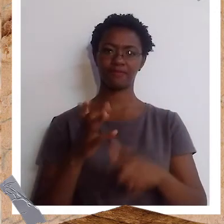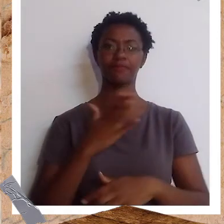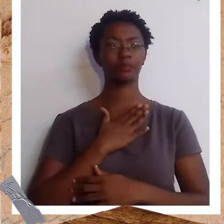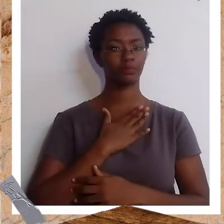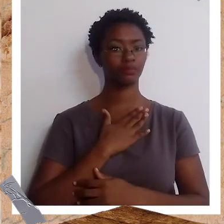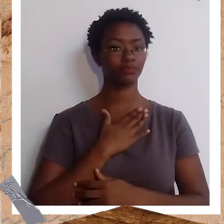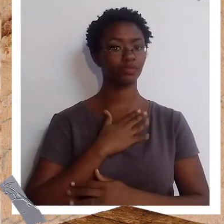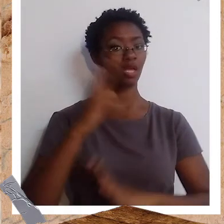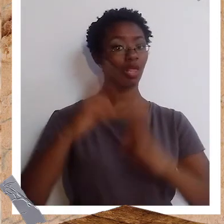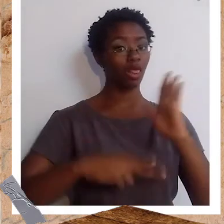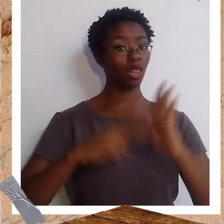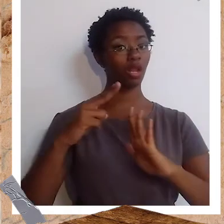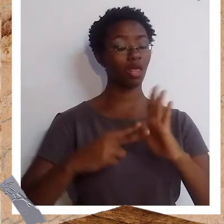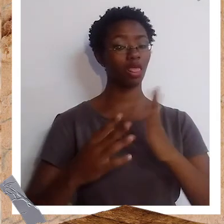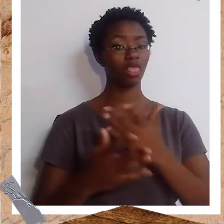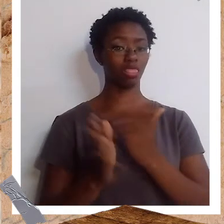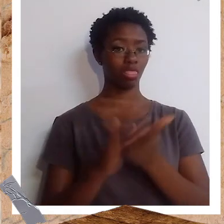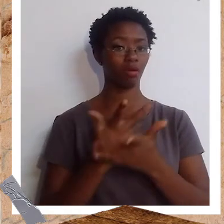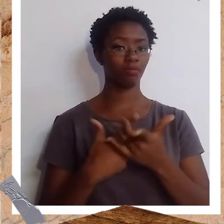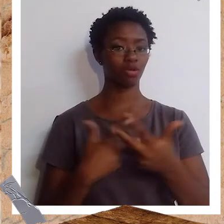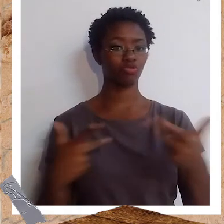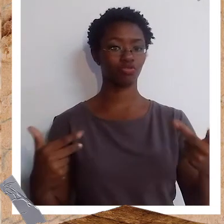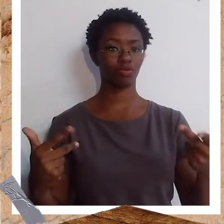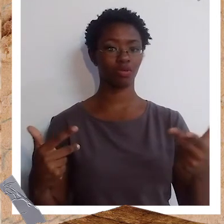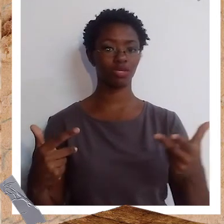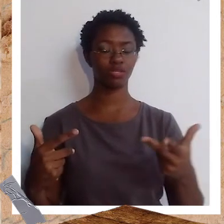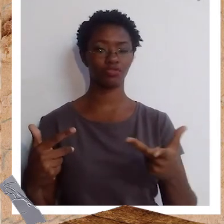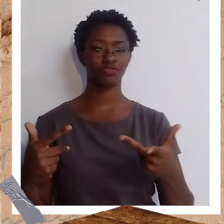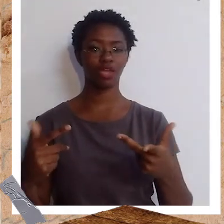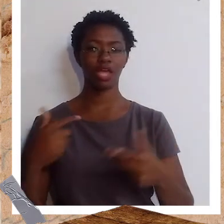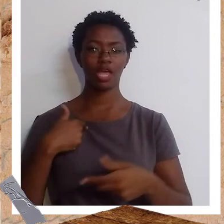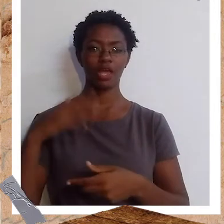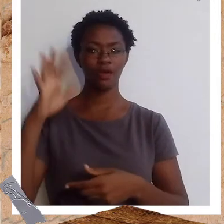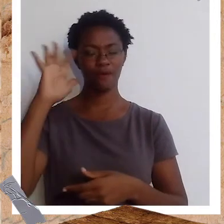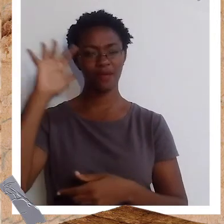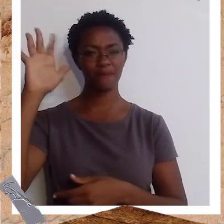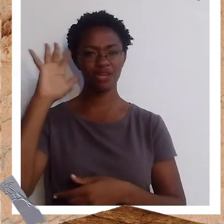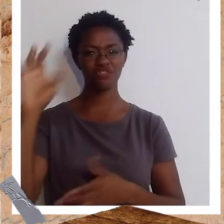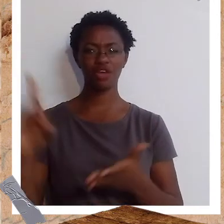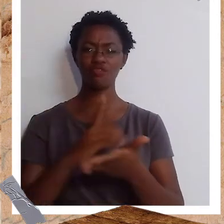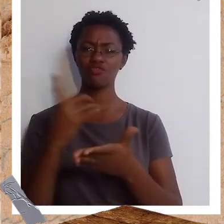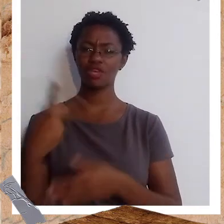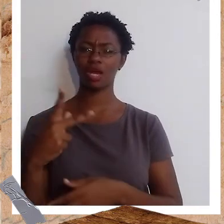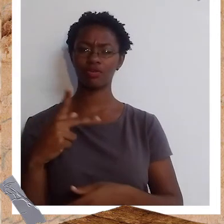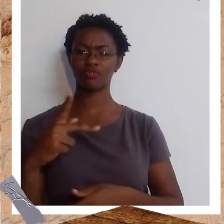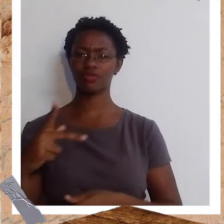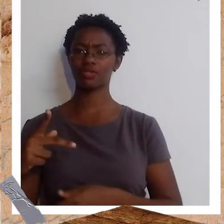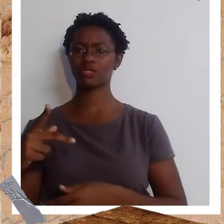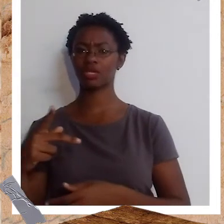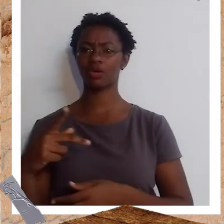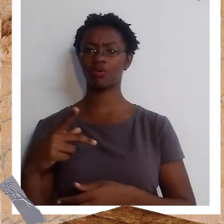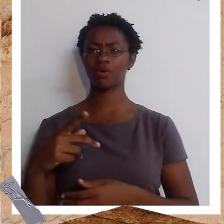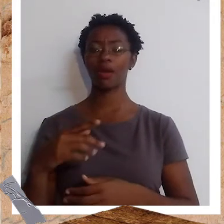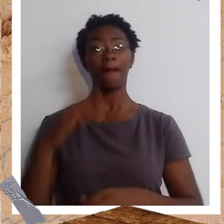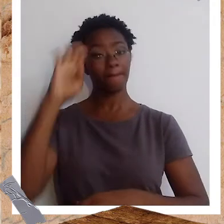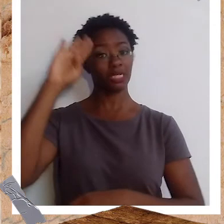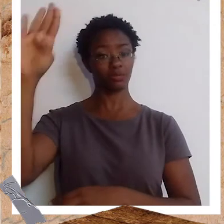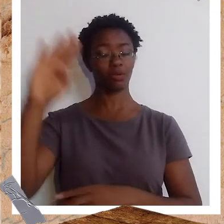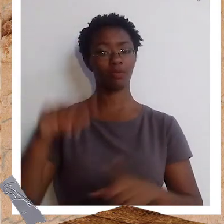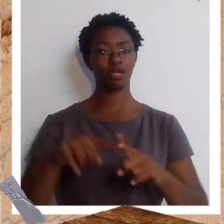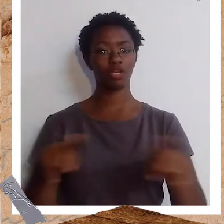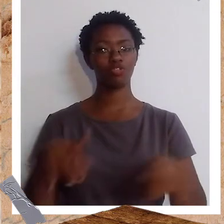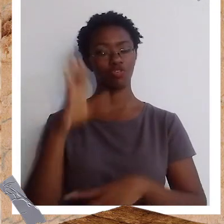de tuas narrativas, fiquei cá com meus botões, imaginando teus diários, principalmente do quarto de